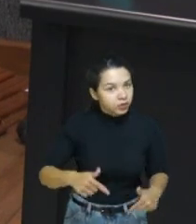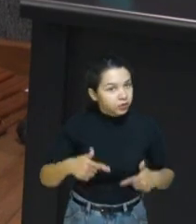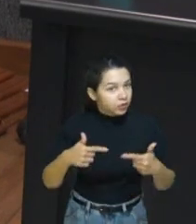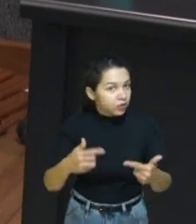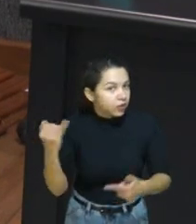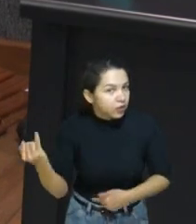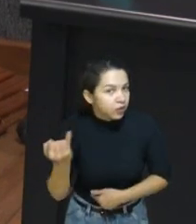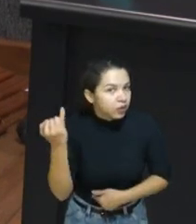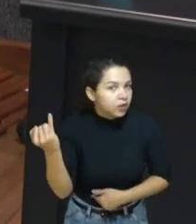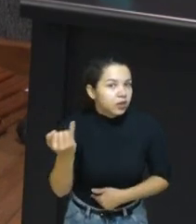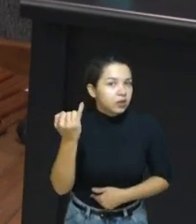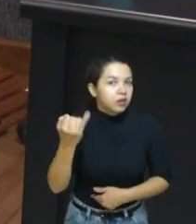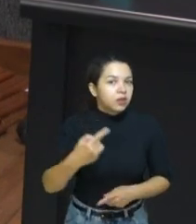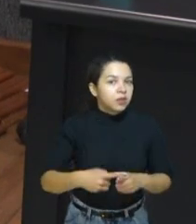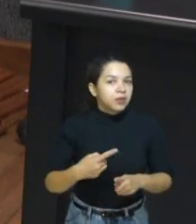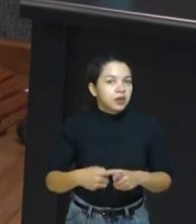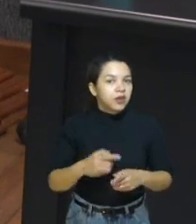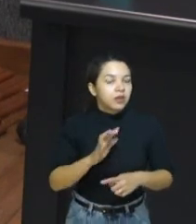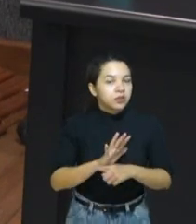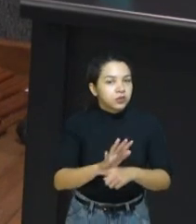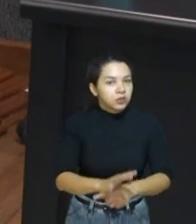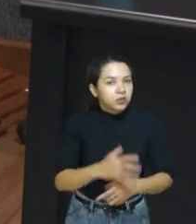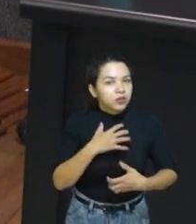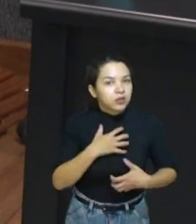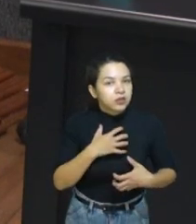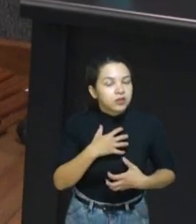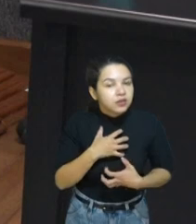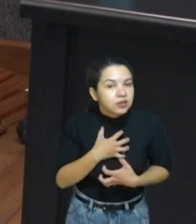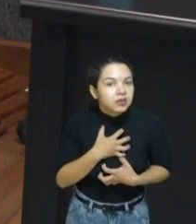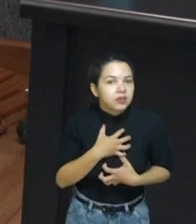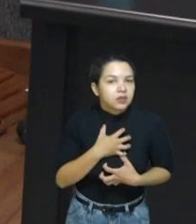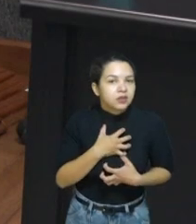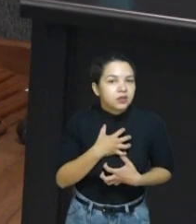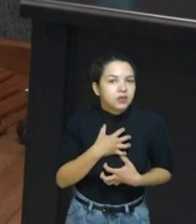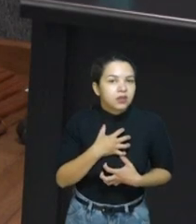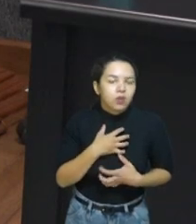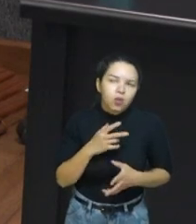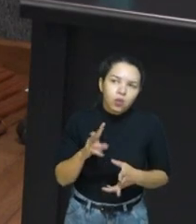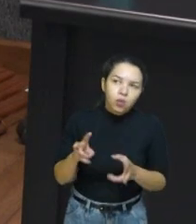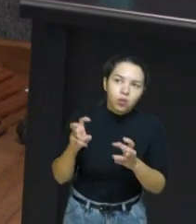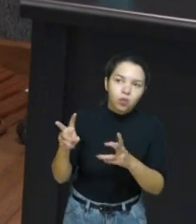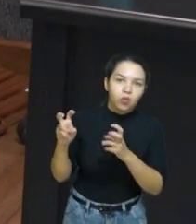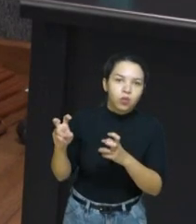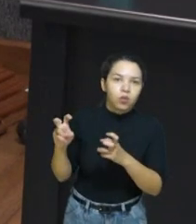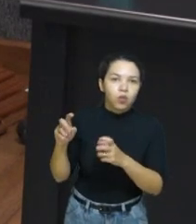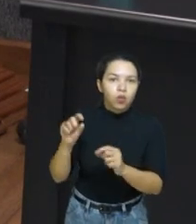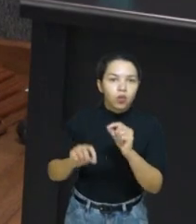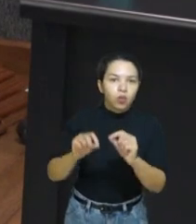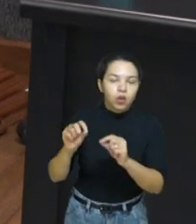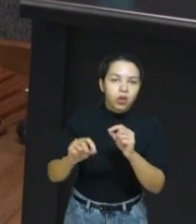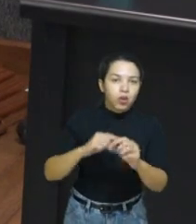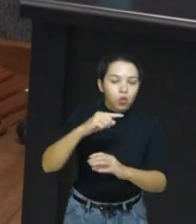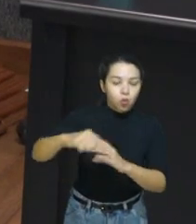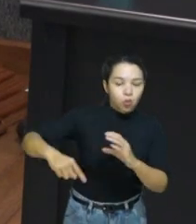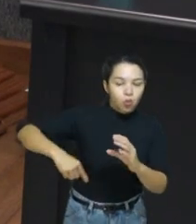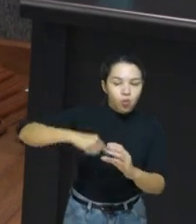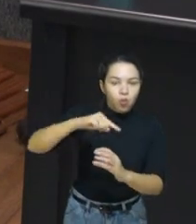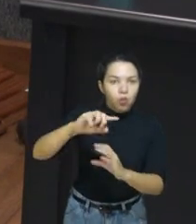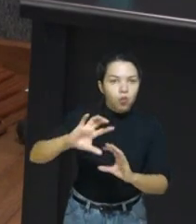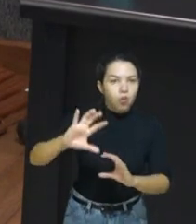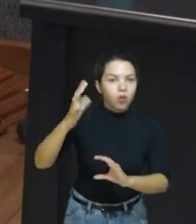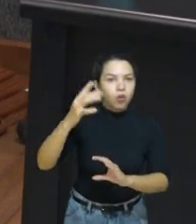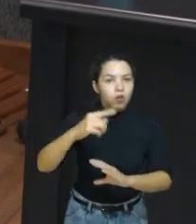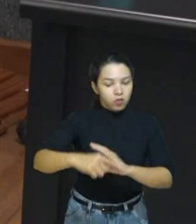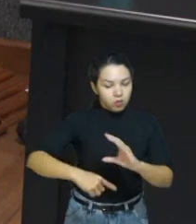ela sensibiliza, ela dá uma percepção sobre o que está acontecendo de forma global e como que o planeta é um